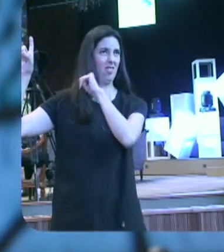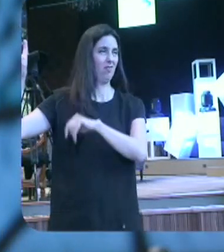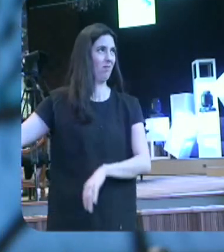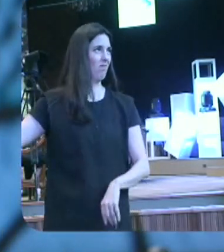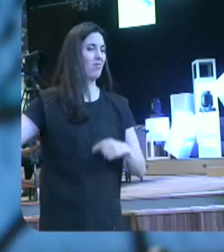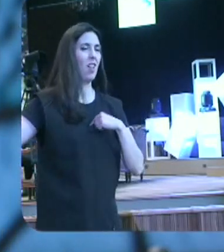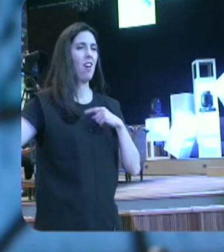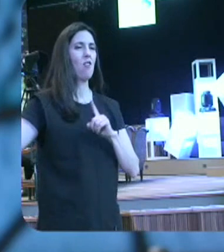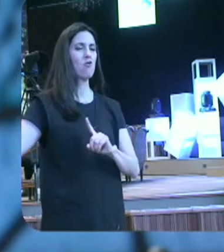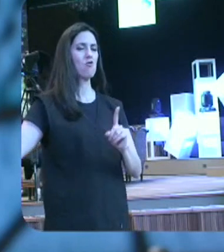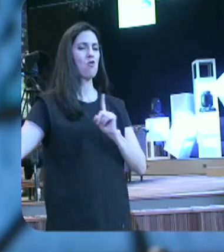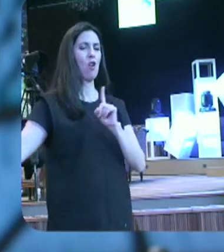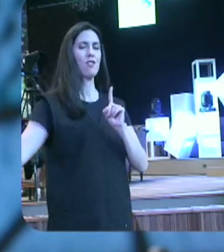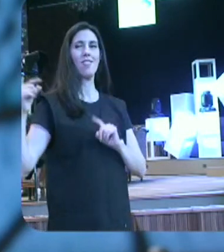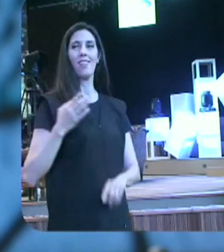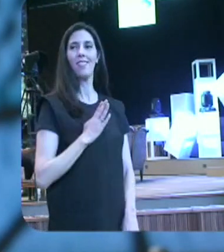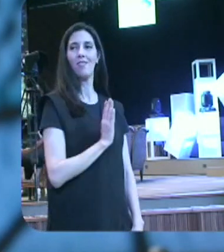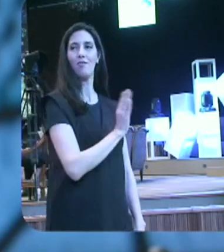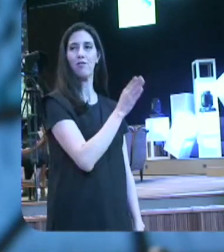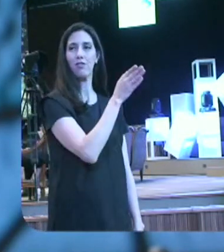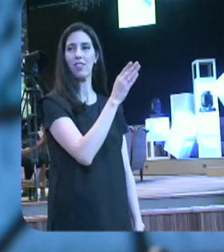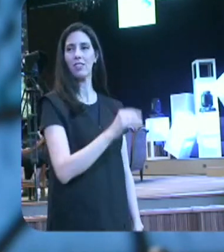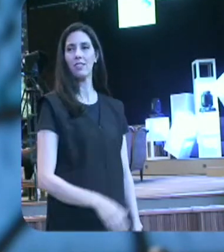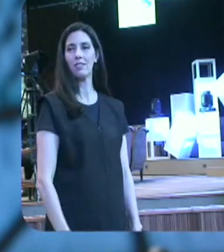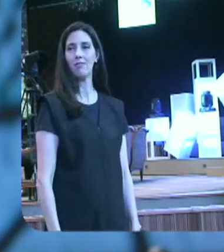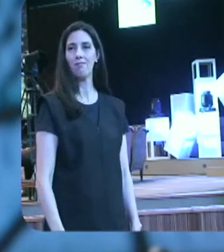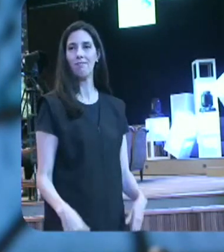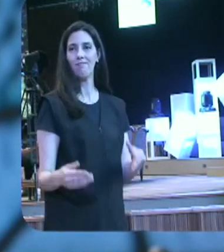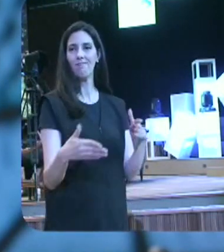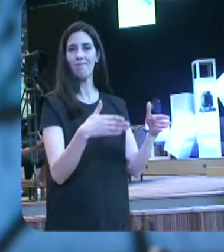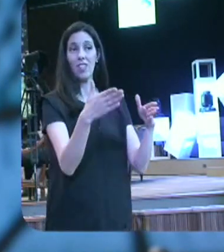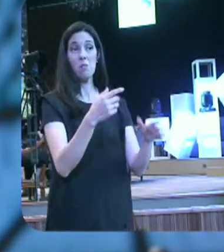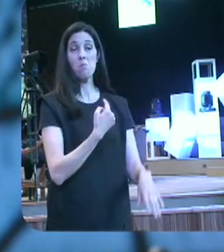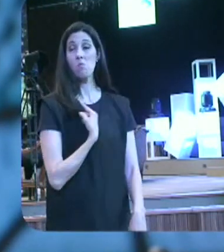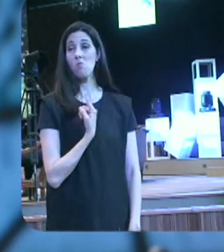E às vezes a gente está chorando pelos cantos da vida.